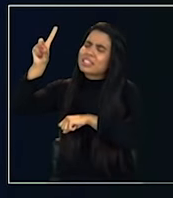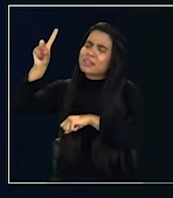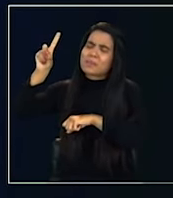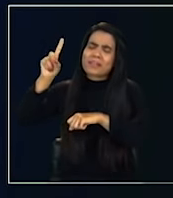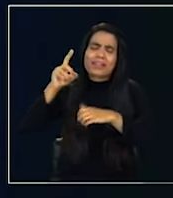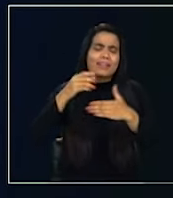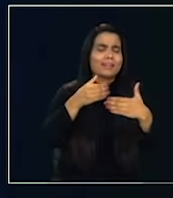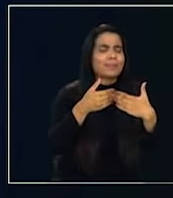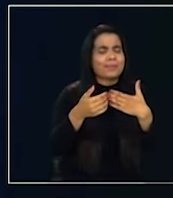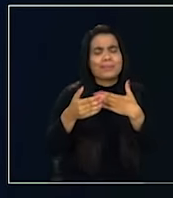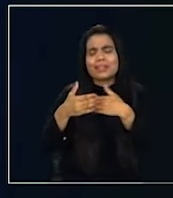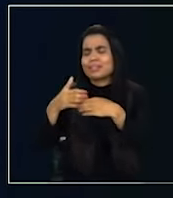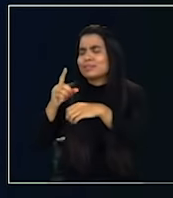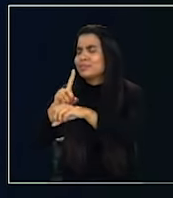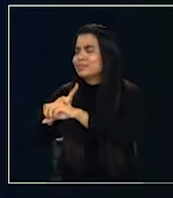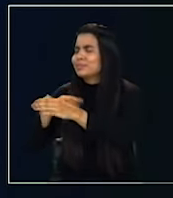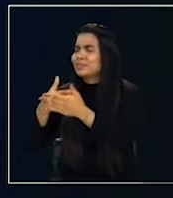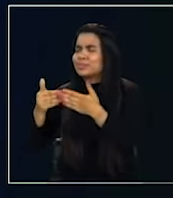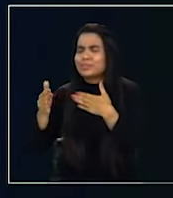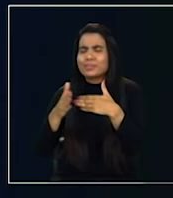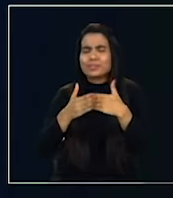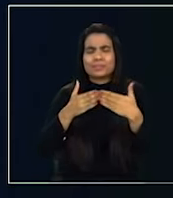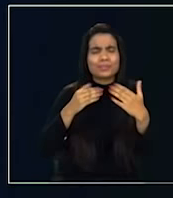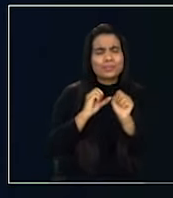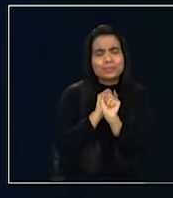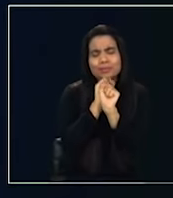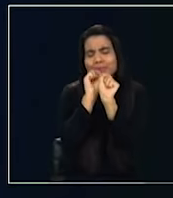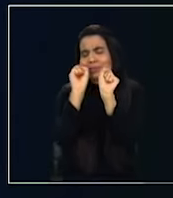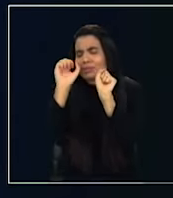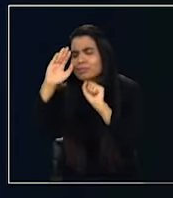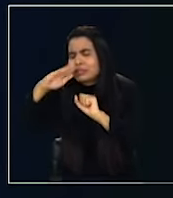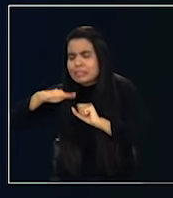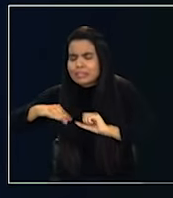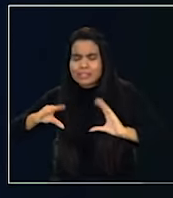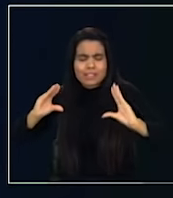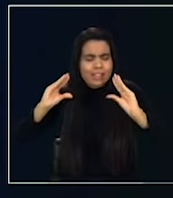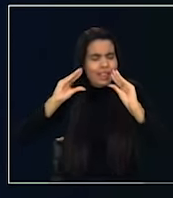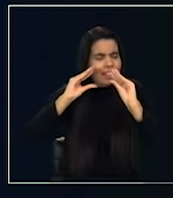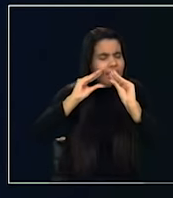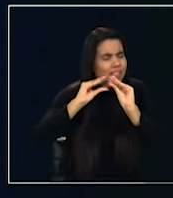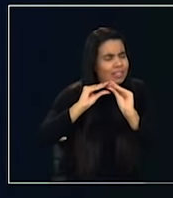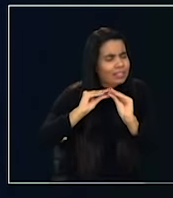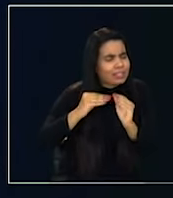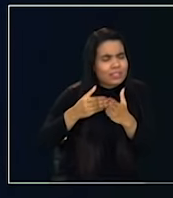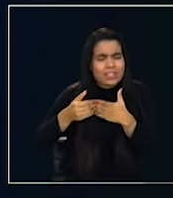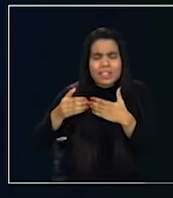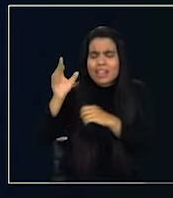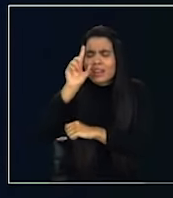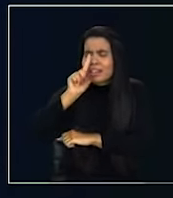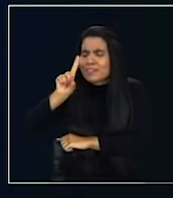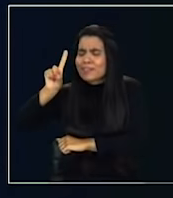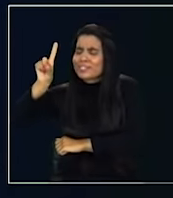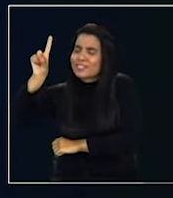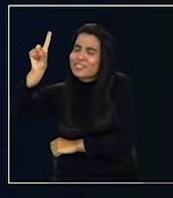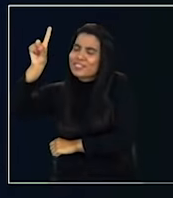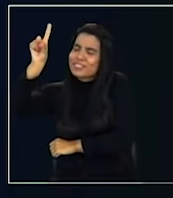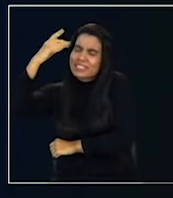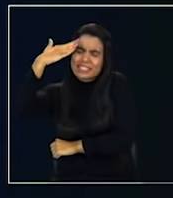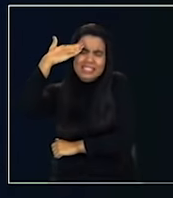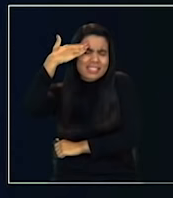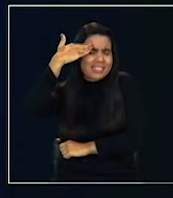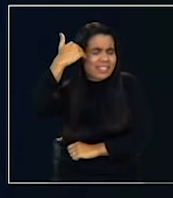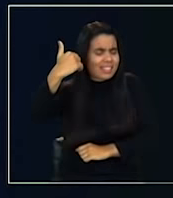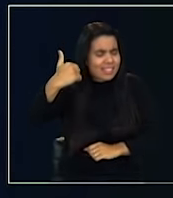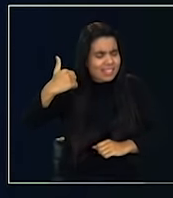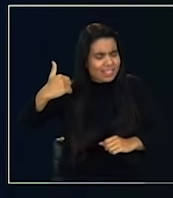Em qualquer momento. Deus que vê uma folha que cai. Deus que vê uma folha